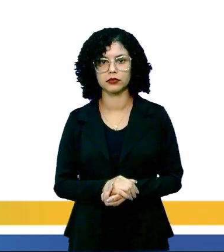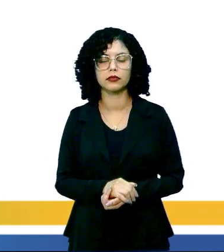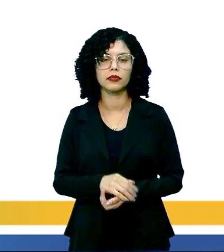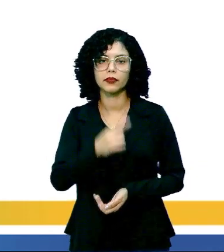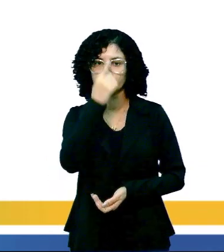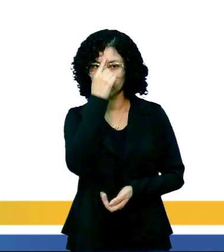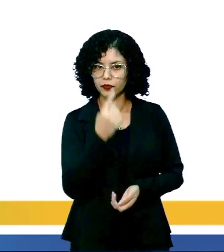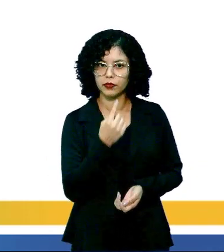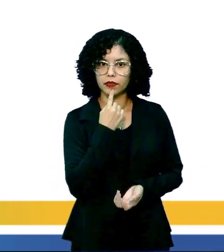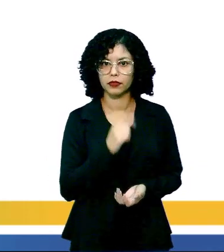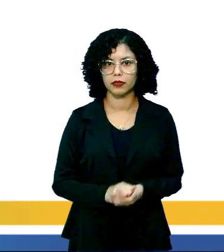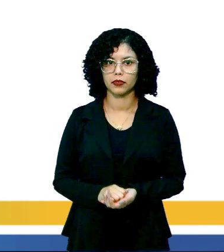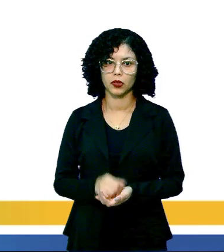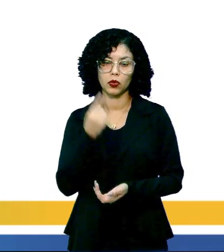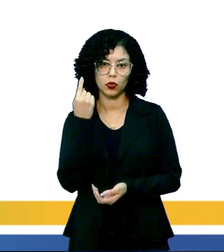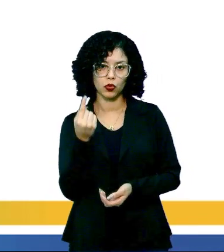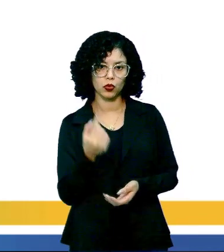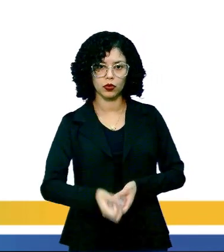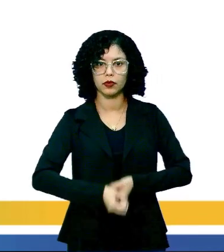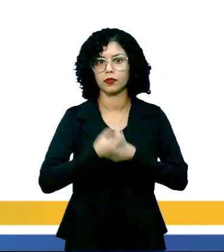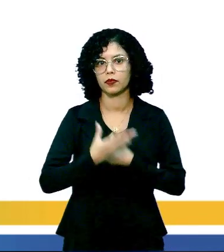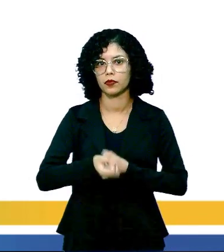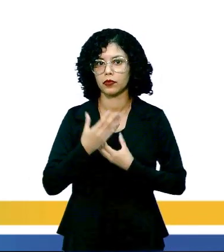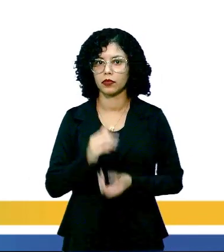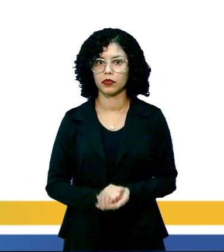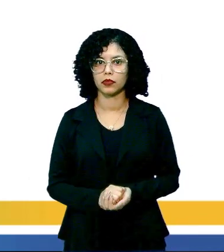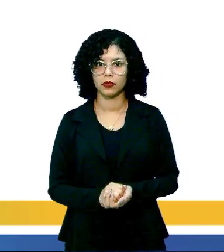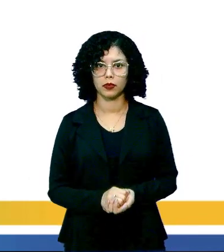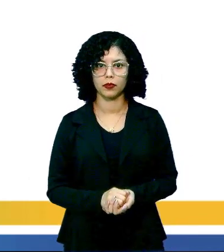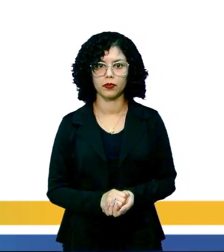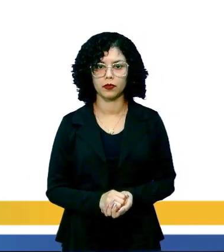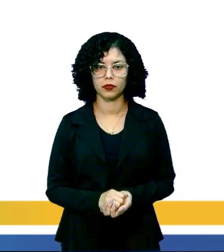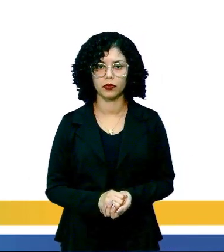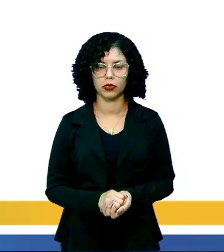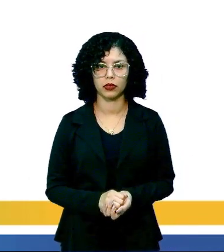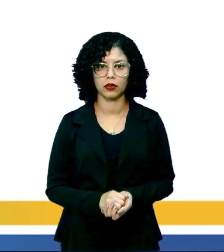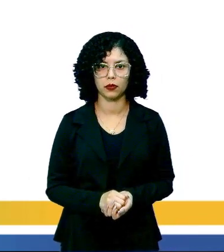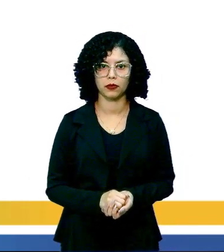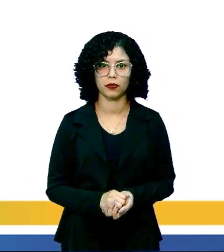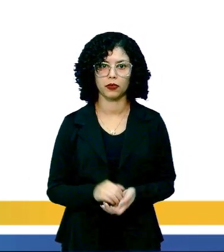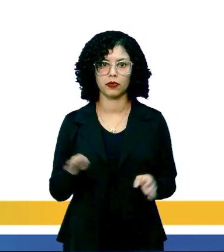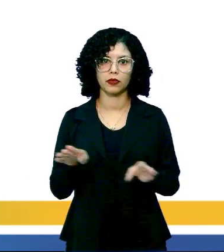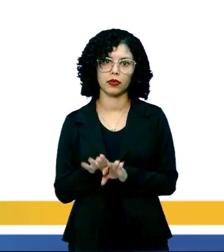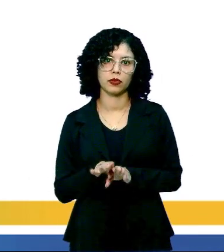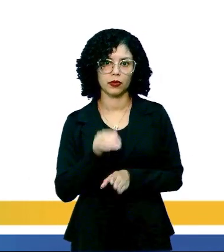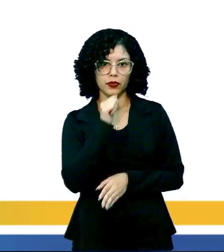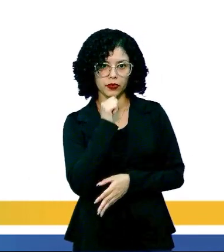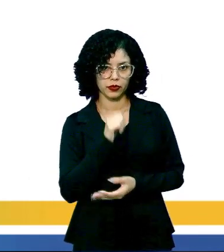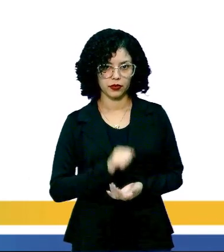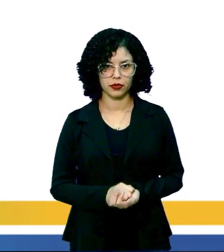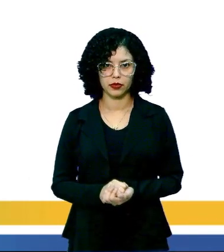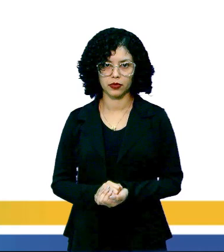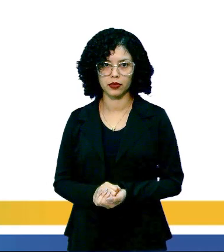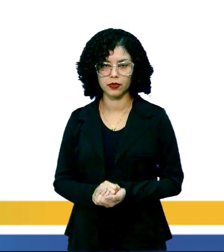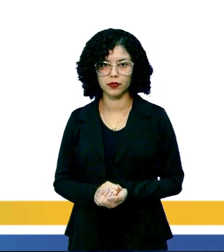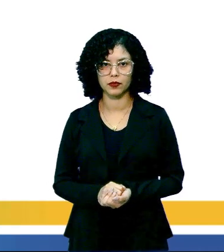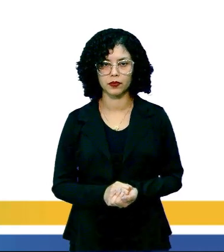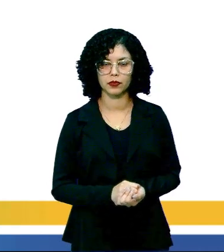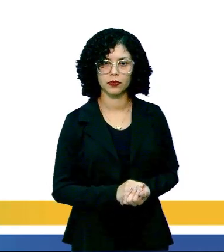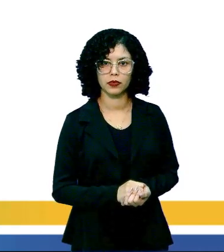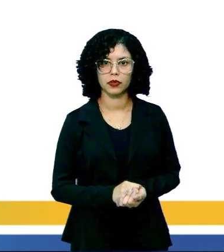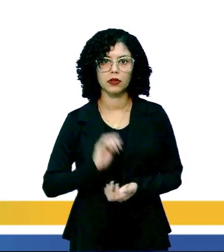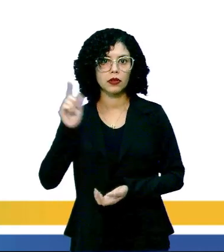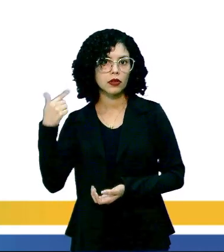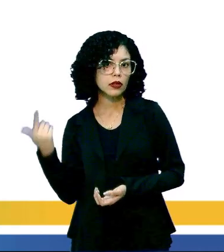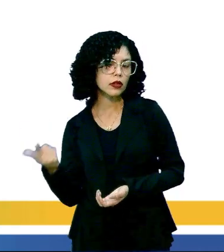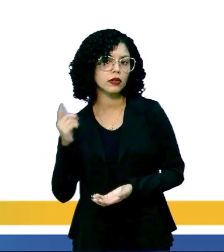Então eu tenho uma imagem de um poema aí concretista do Augusto de Campos.